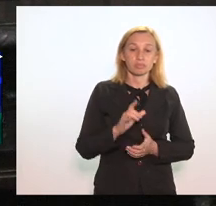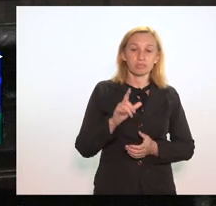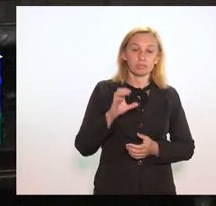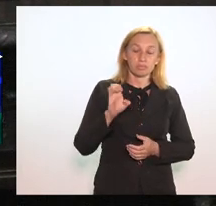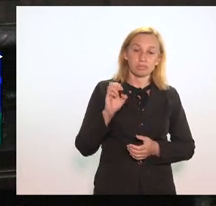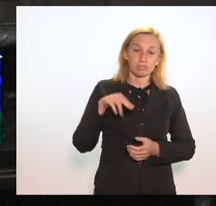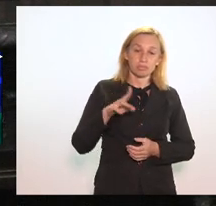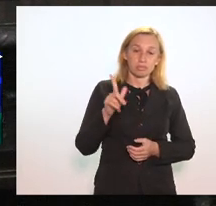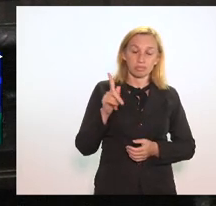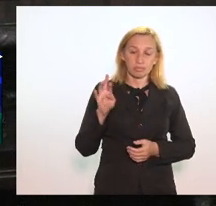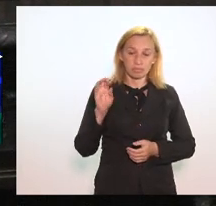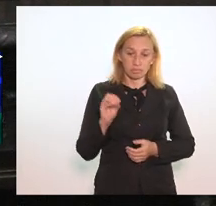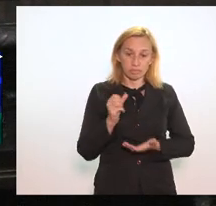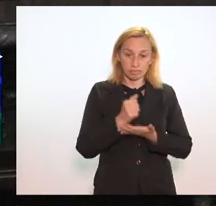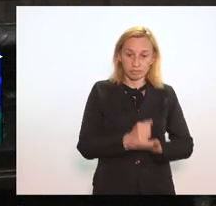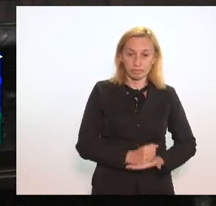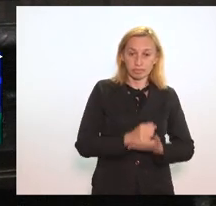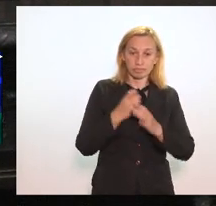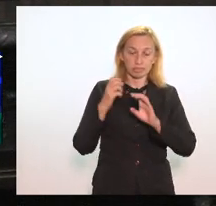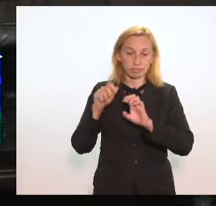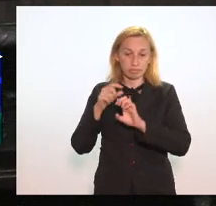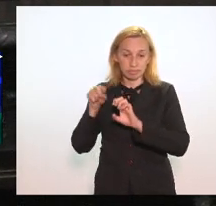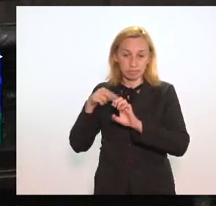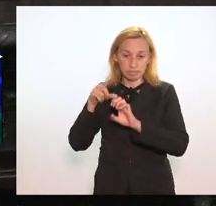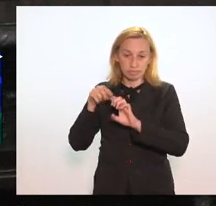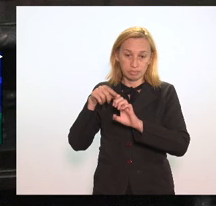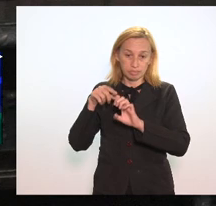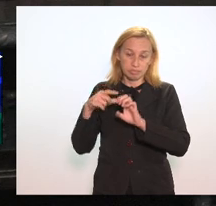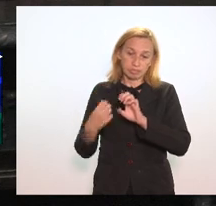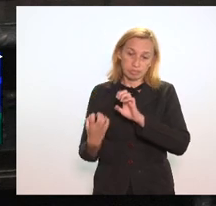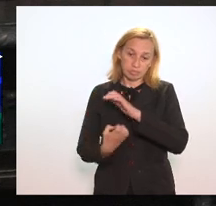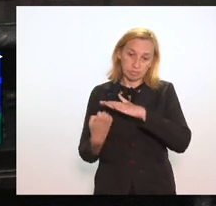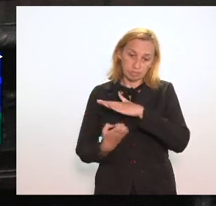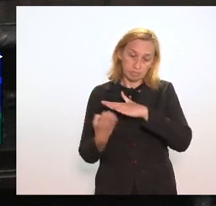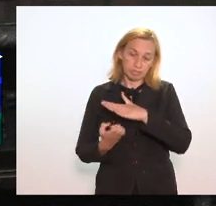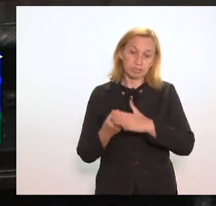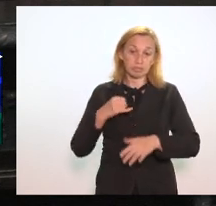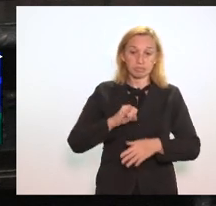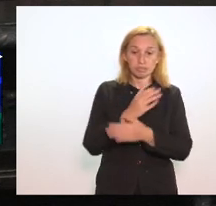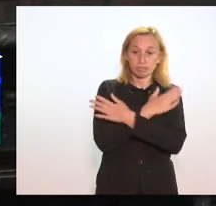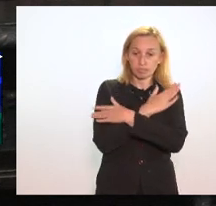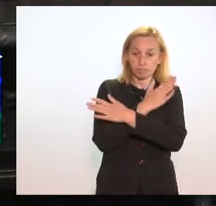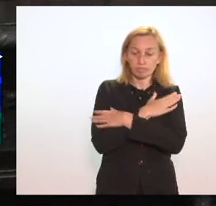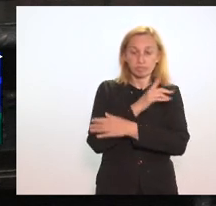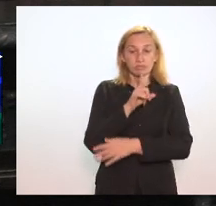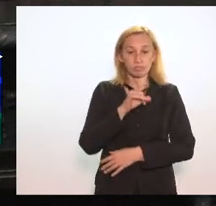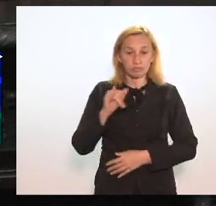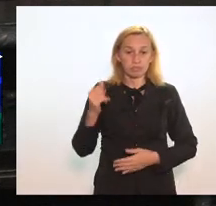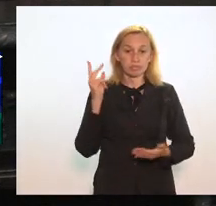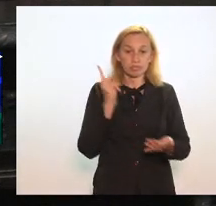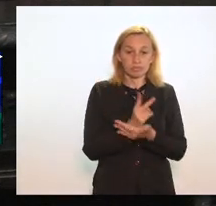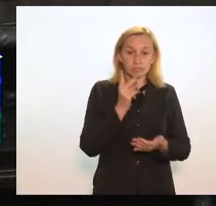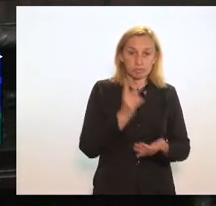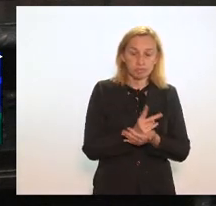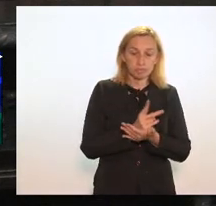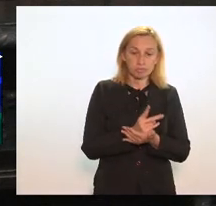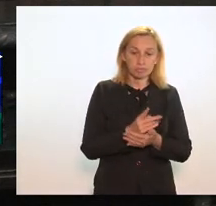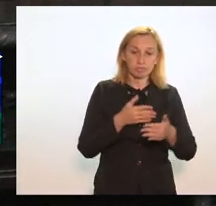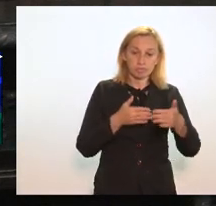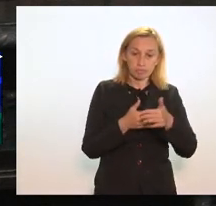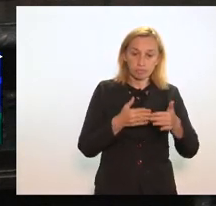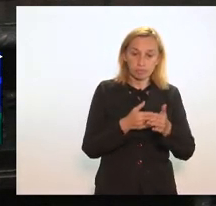estamos falando aqui que se for decretado o feriado nesses dias mesmo pode medidas